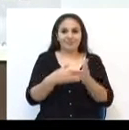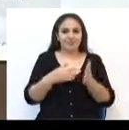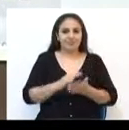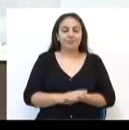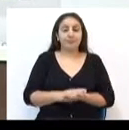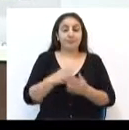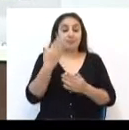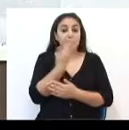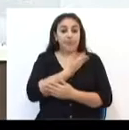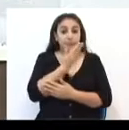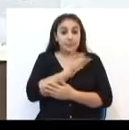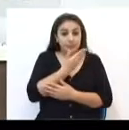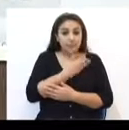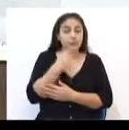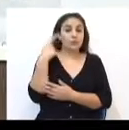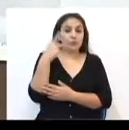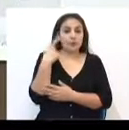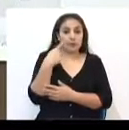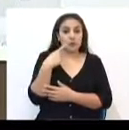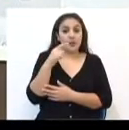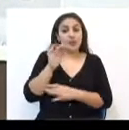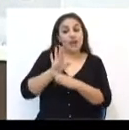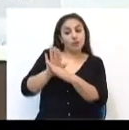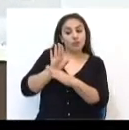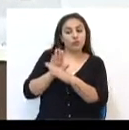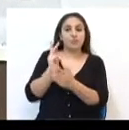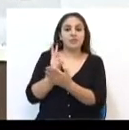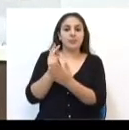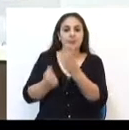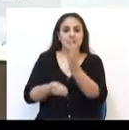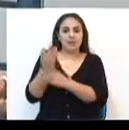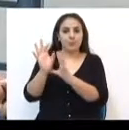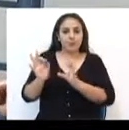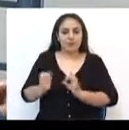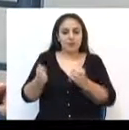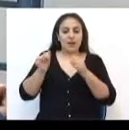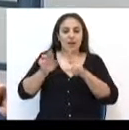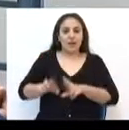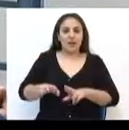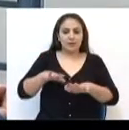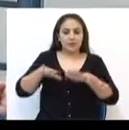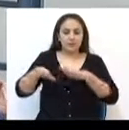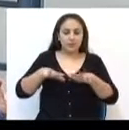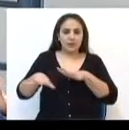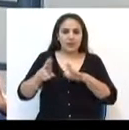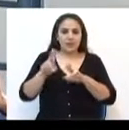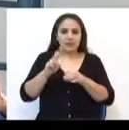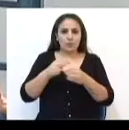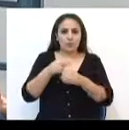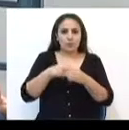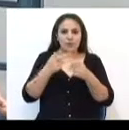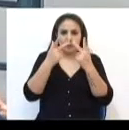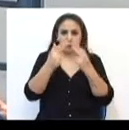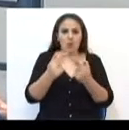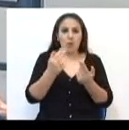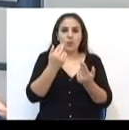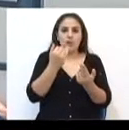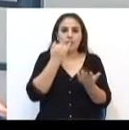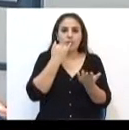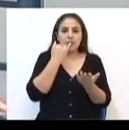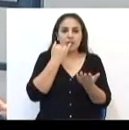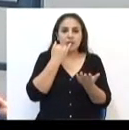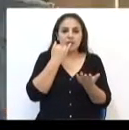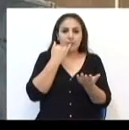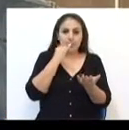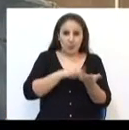ele ajudou o parlamentar a criar projetos para a área da mobilidade urbana. como, por exemplo, o IPTU